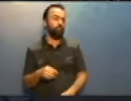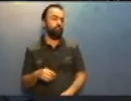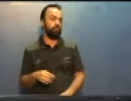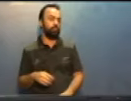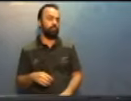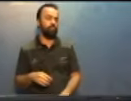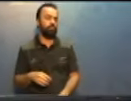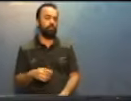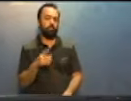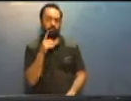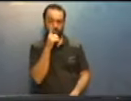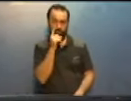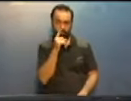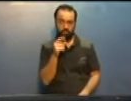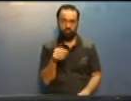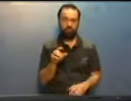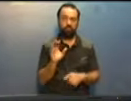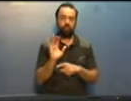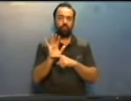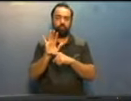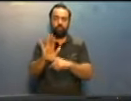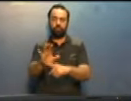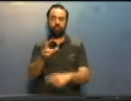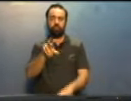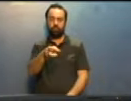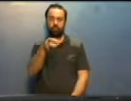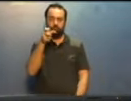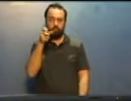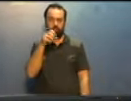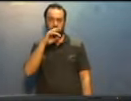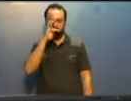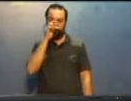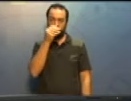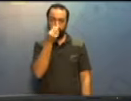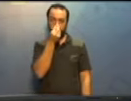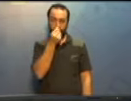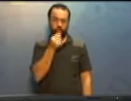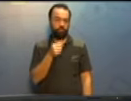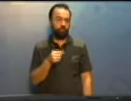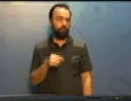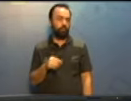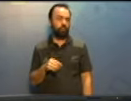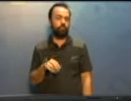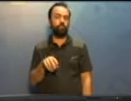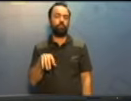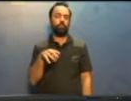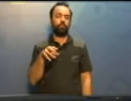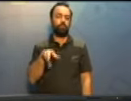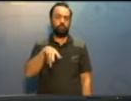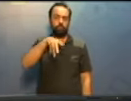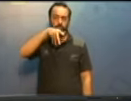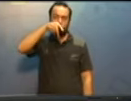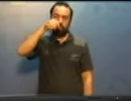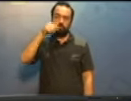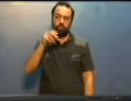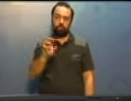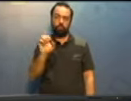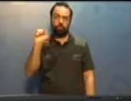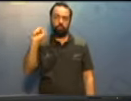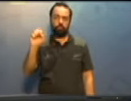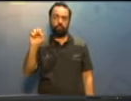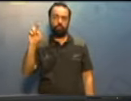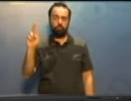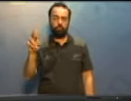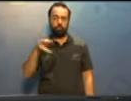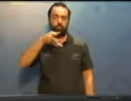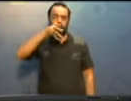Então, o nariz é uma estrutura que nos ajuda a detectar odores. É um órgão do olfato, principal via de passagem do fluxo de ar durante os exercícios para o